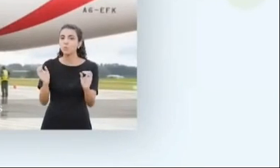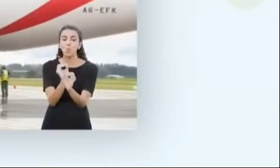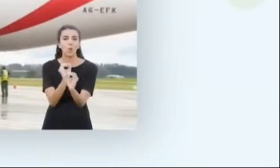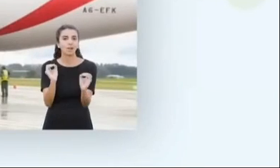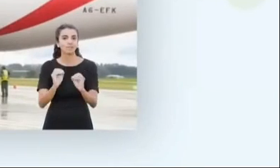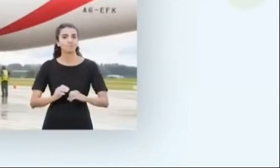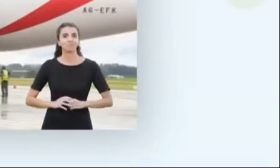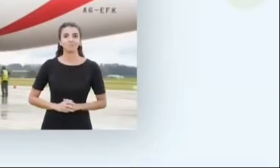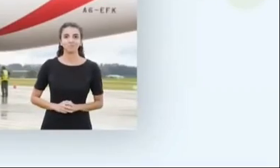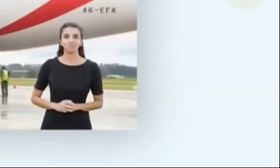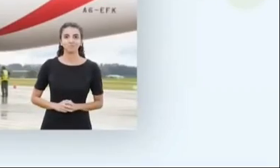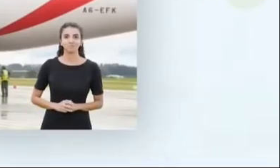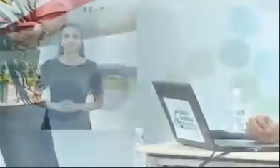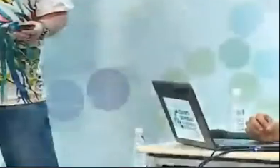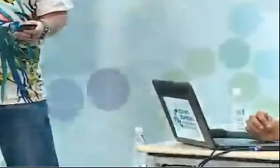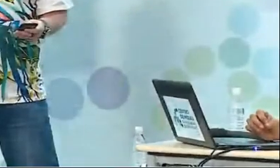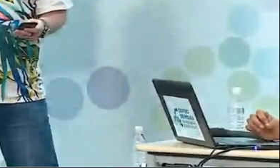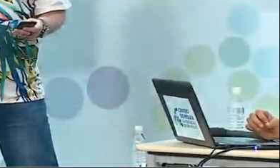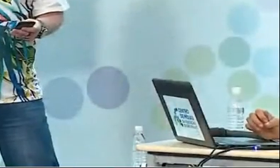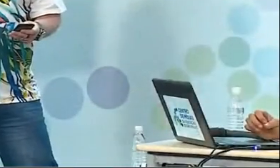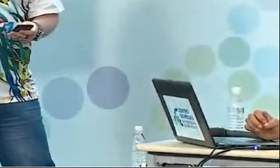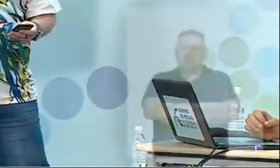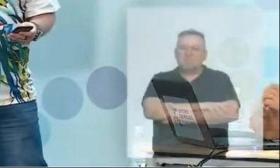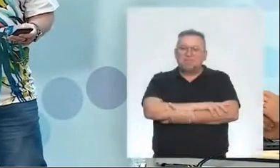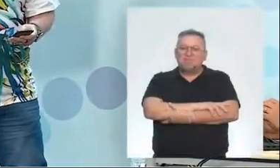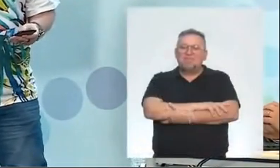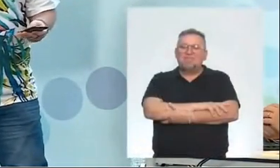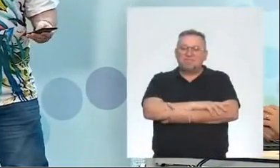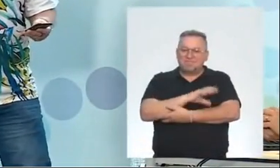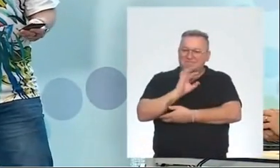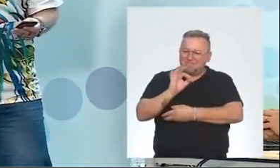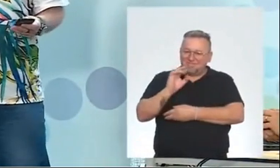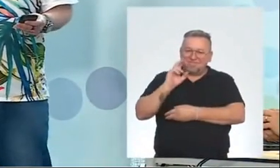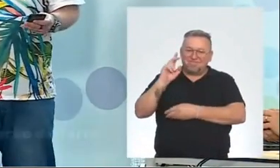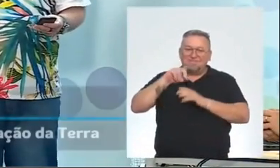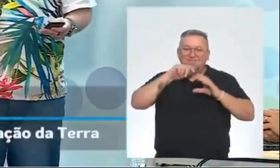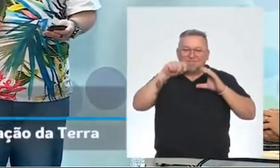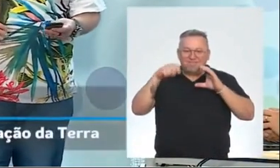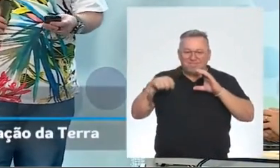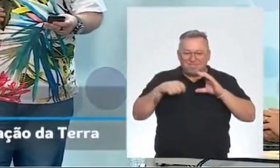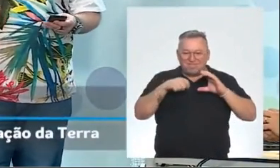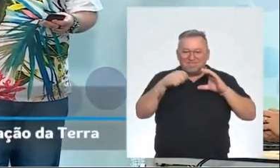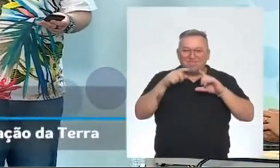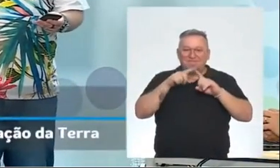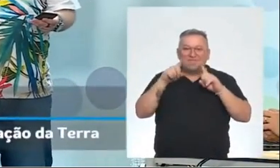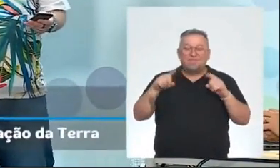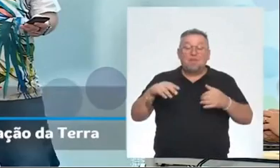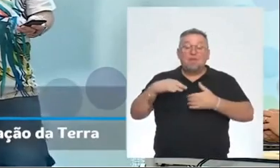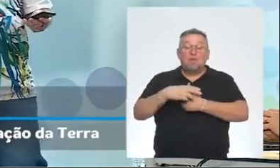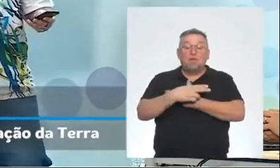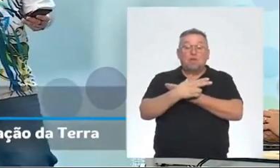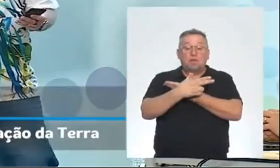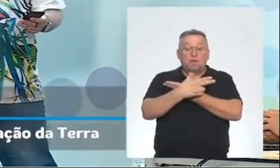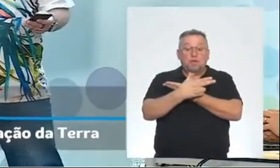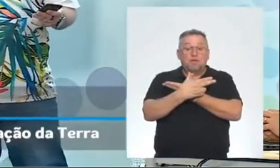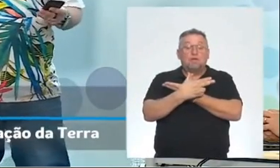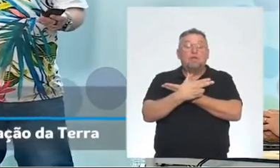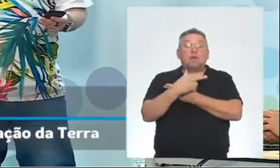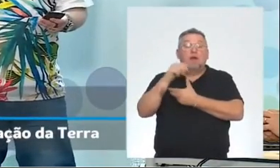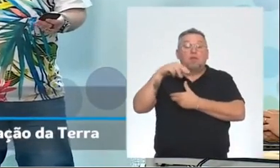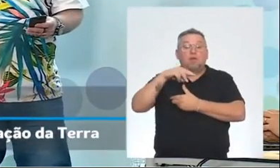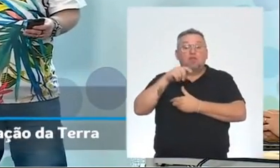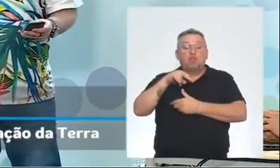danificá-los. É isso aí, né? Então o vídeo mostrou que esse satélite, o Amazônia 1, lançado esse